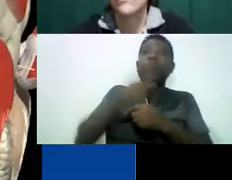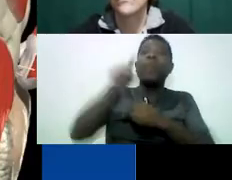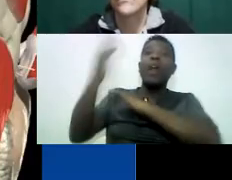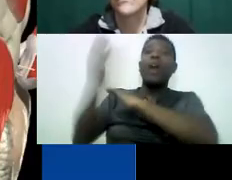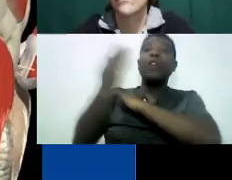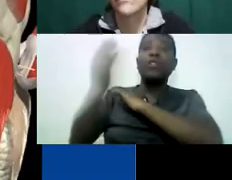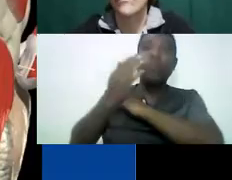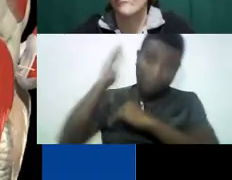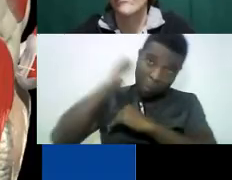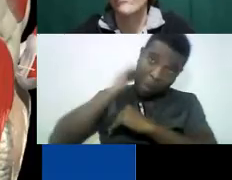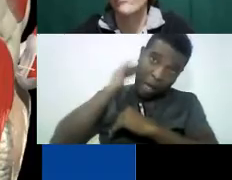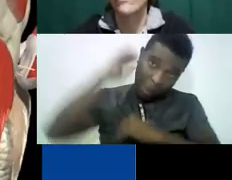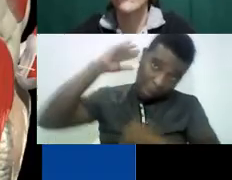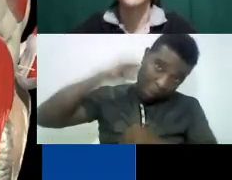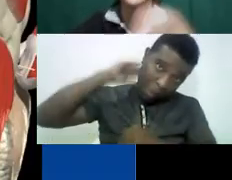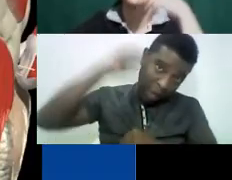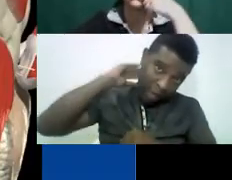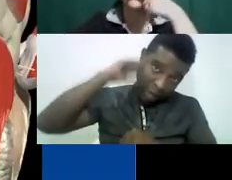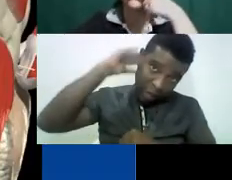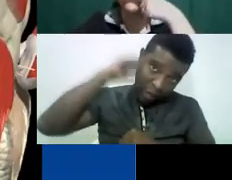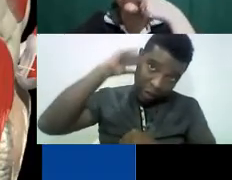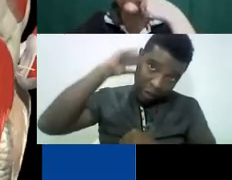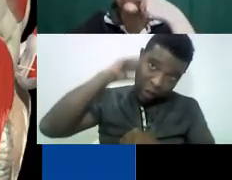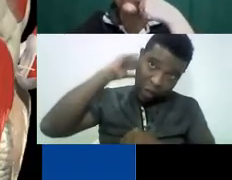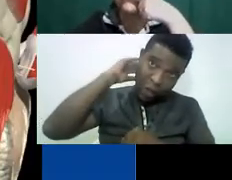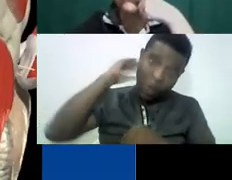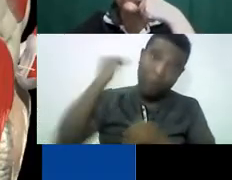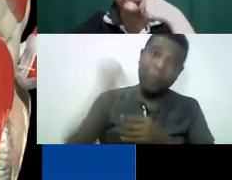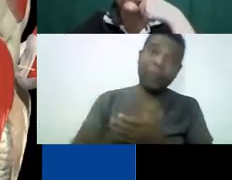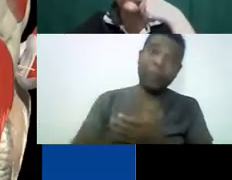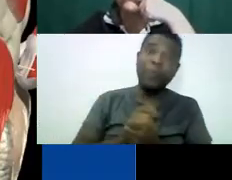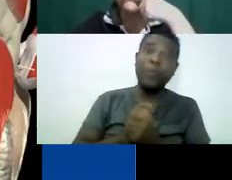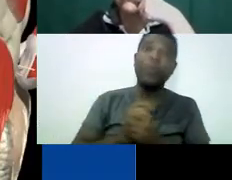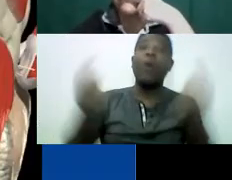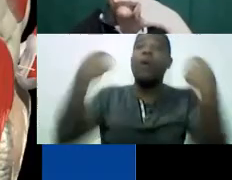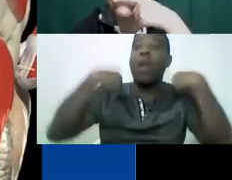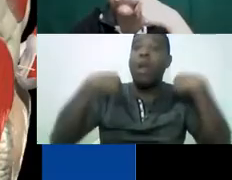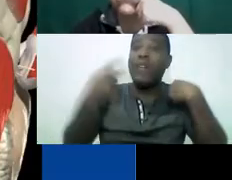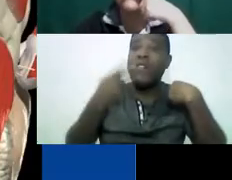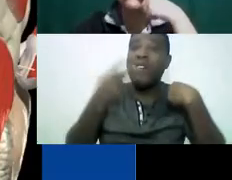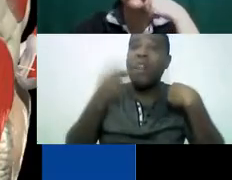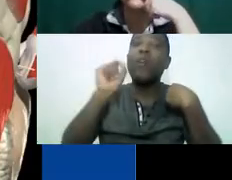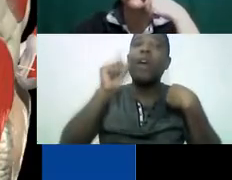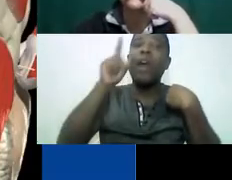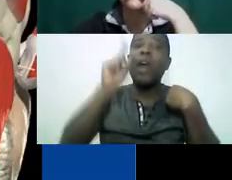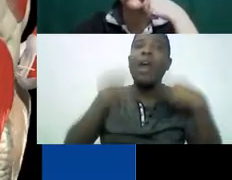da cabeça. Tirei o trapézio. Então, aqui eu estou falando, pessoal, dos extensores da coluna cervical. Trapézio, fibras